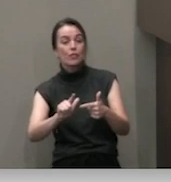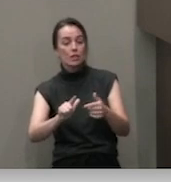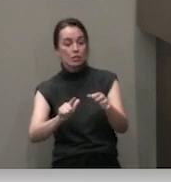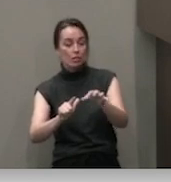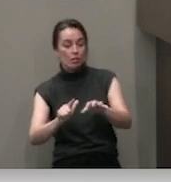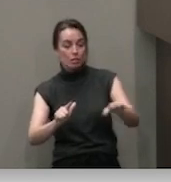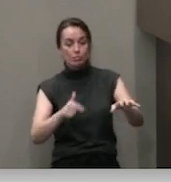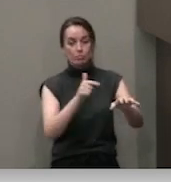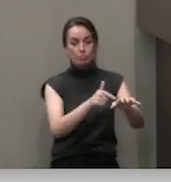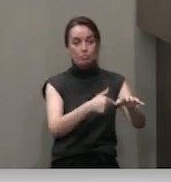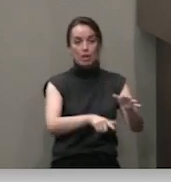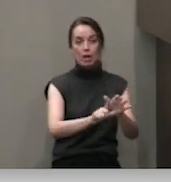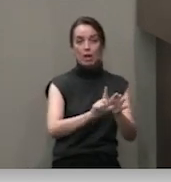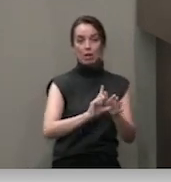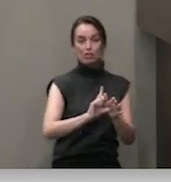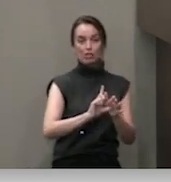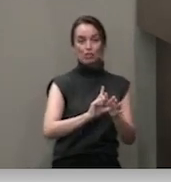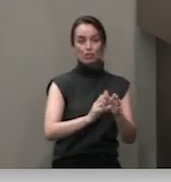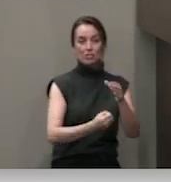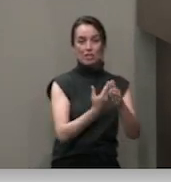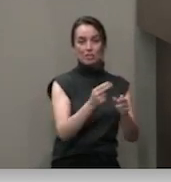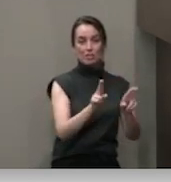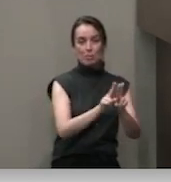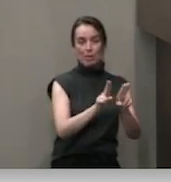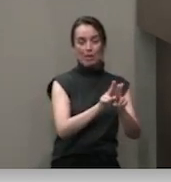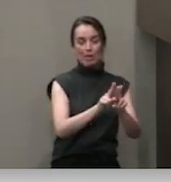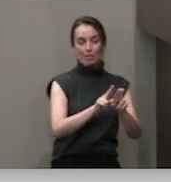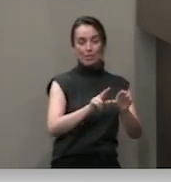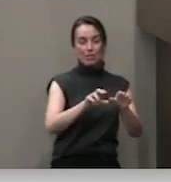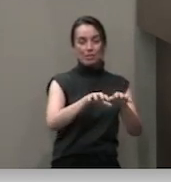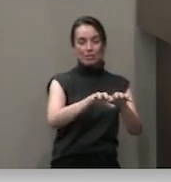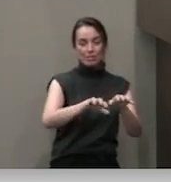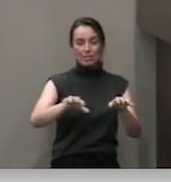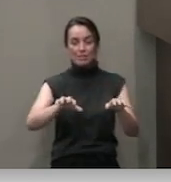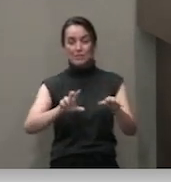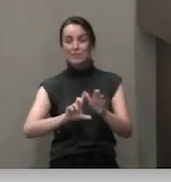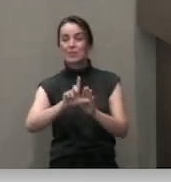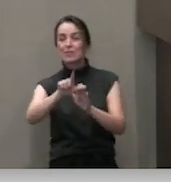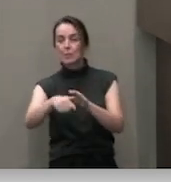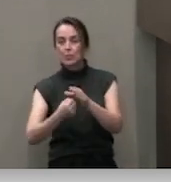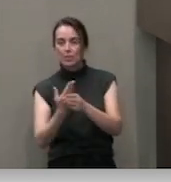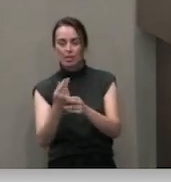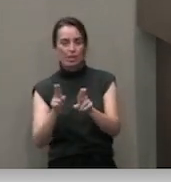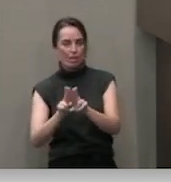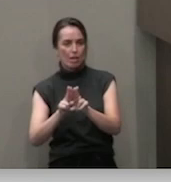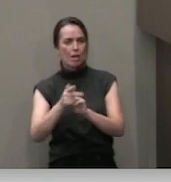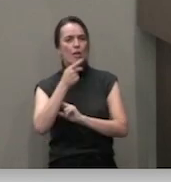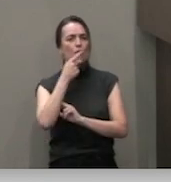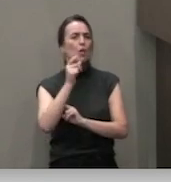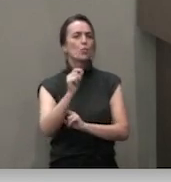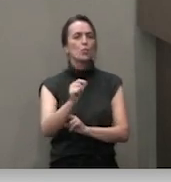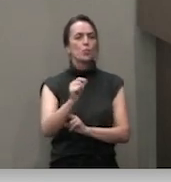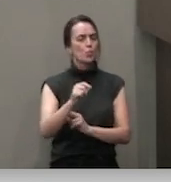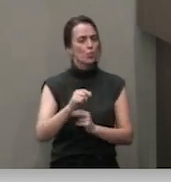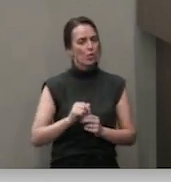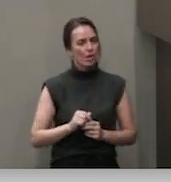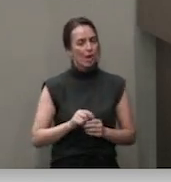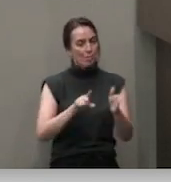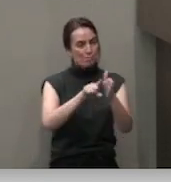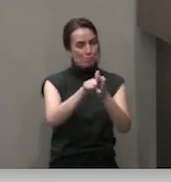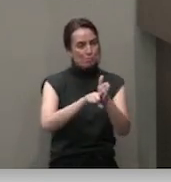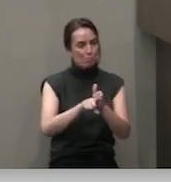Universidade de p fundo e eu digo isto porque a pesquisa é